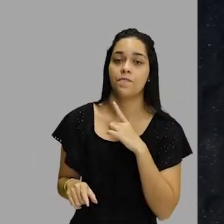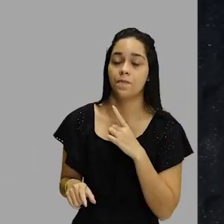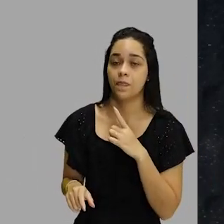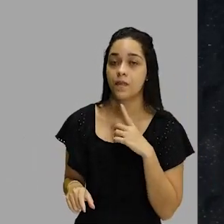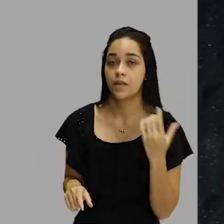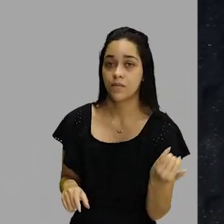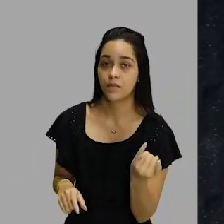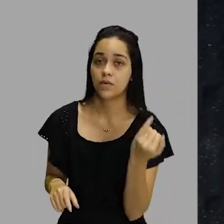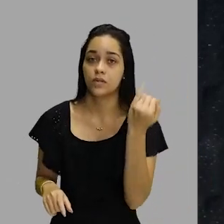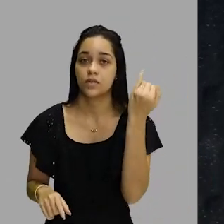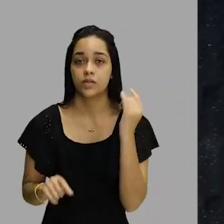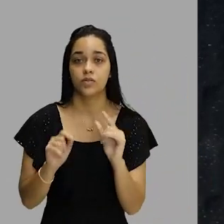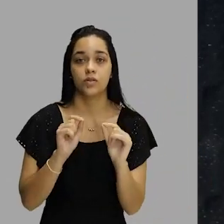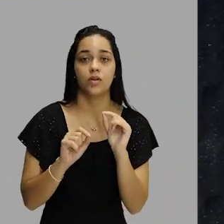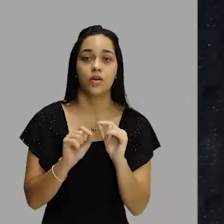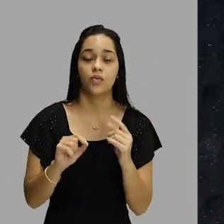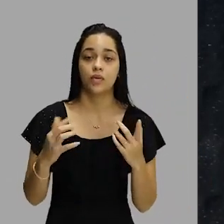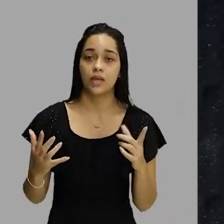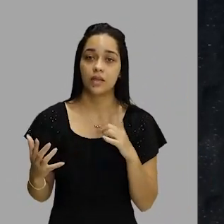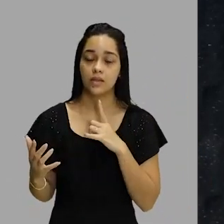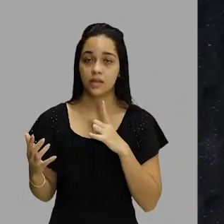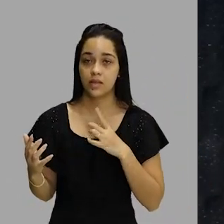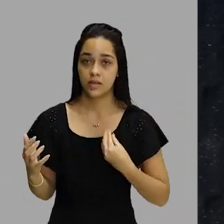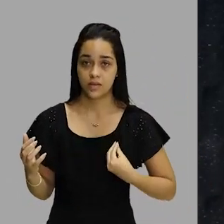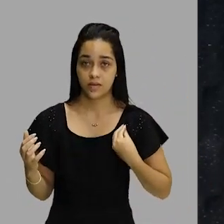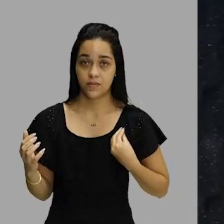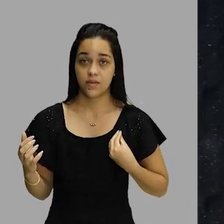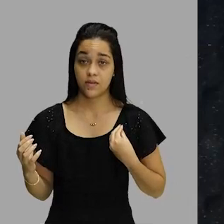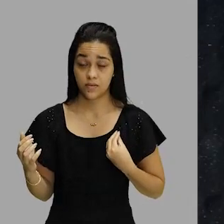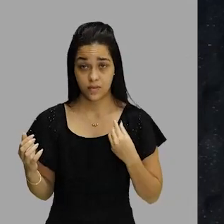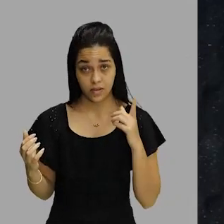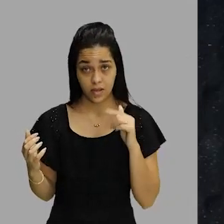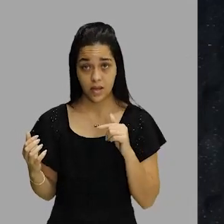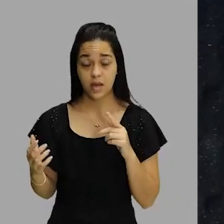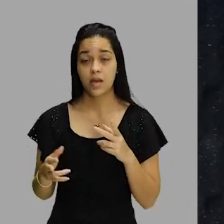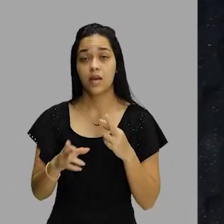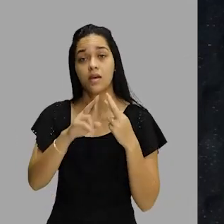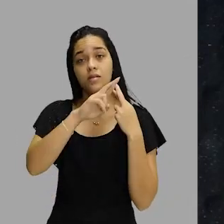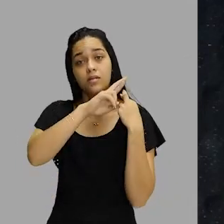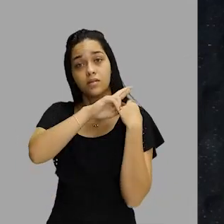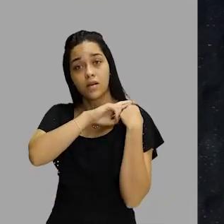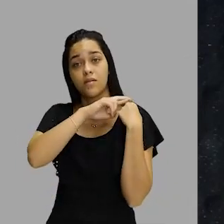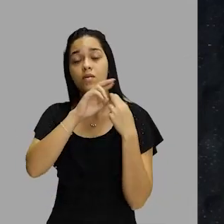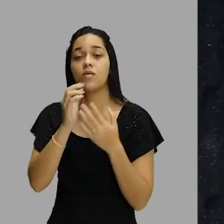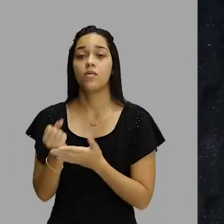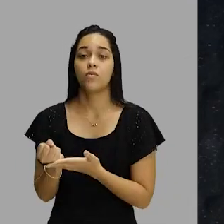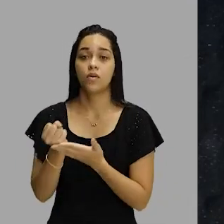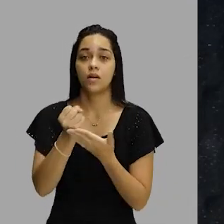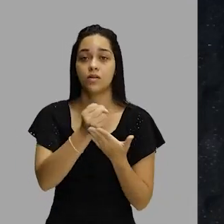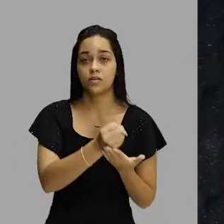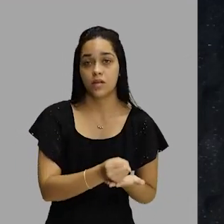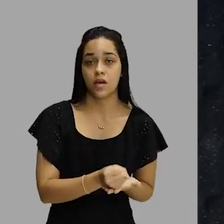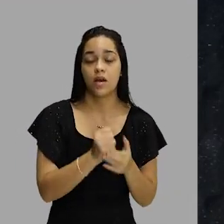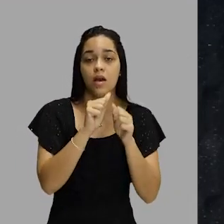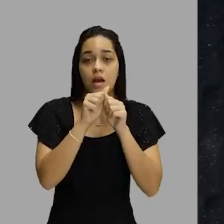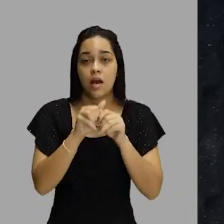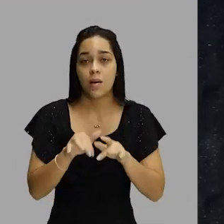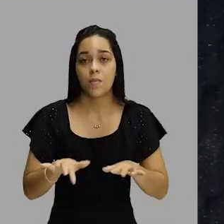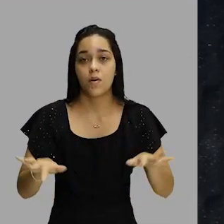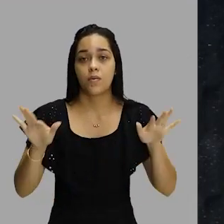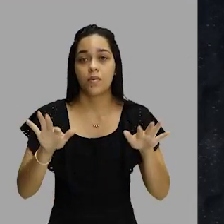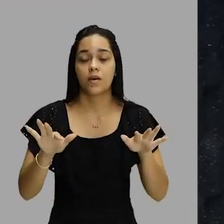né, que tem essa presença do disco intercalar, que é o responsável por ajudar a propagar o